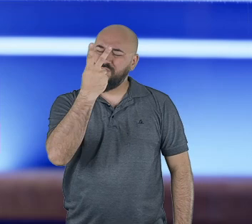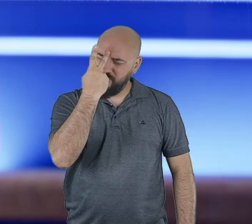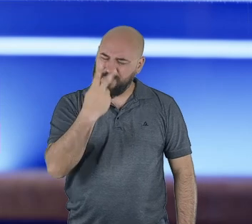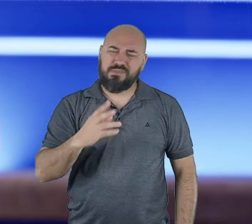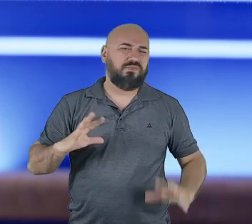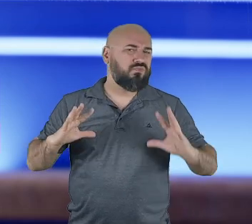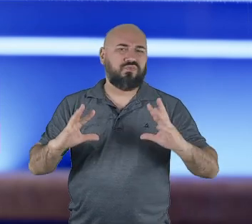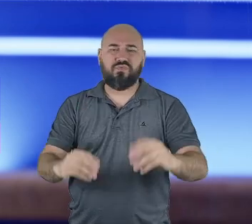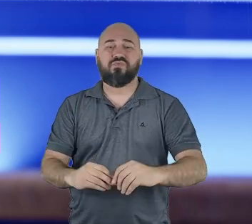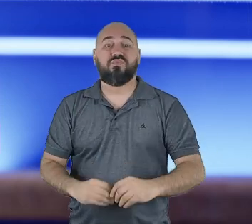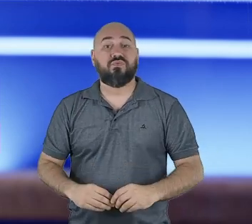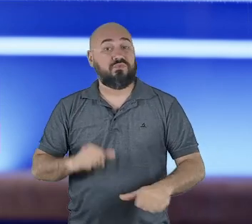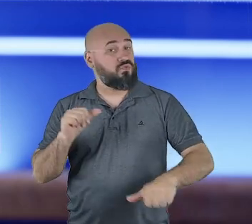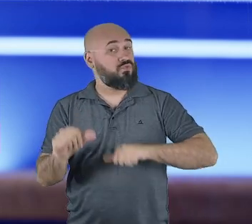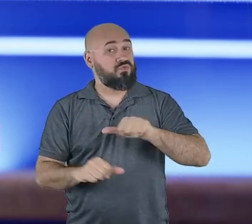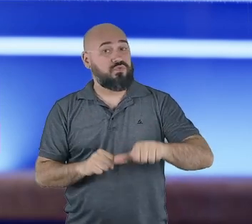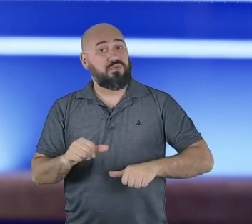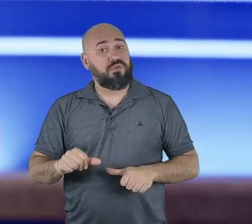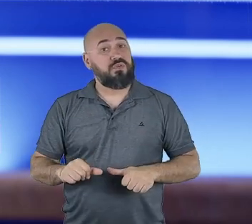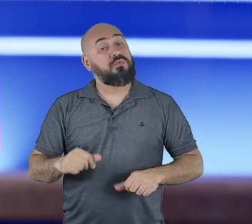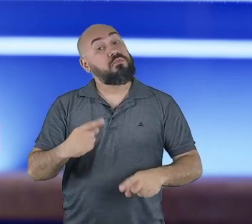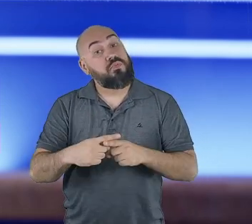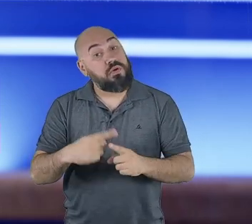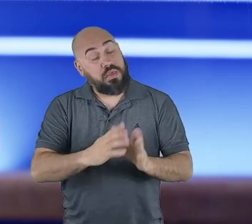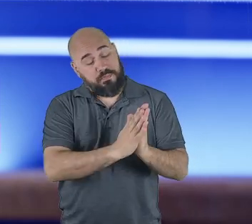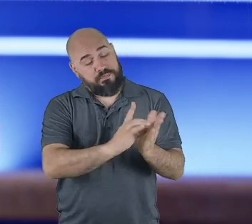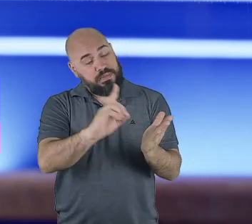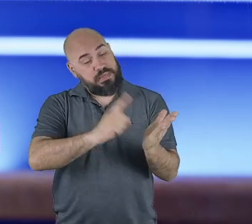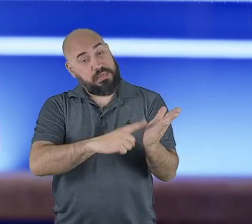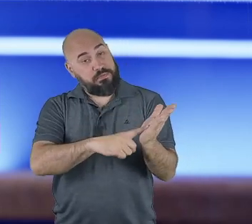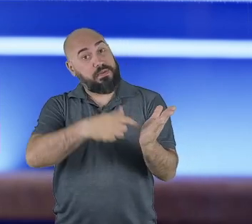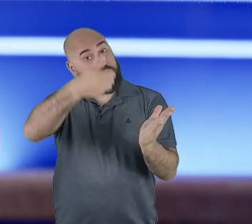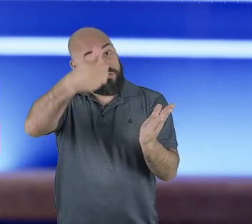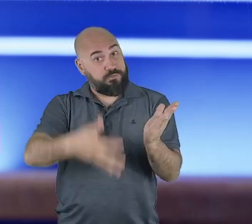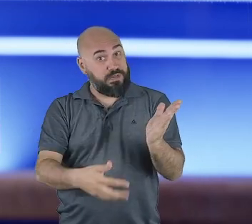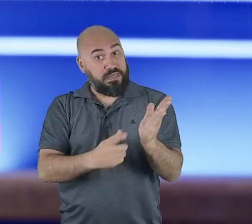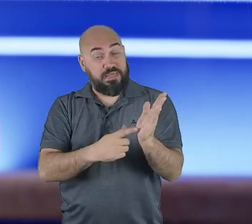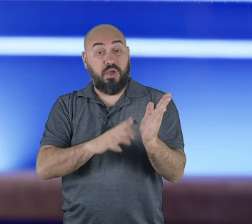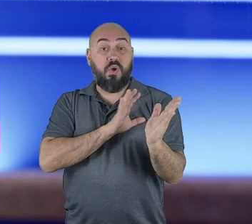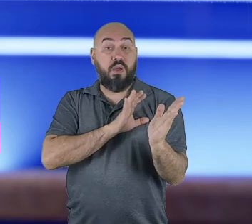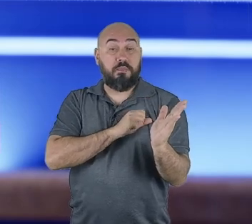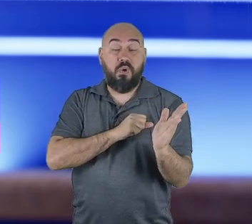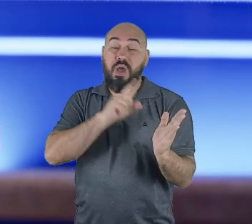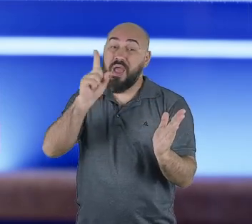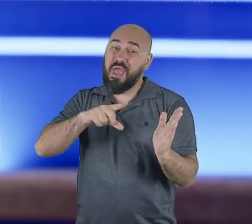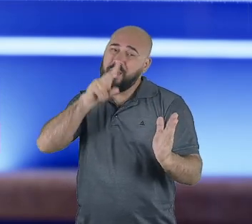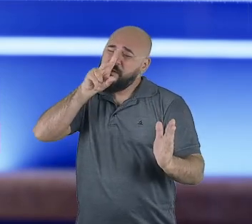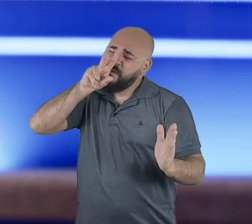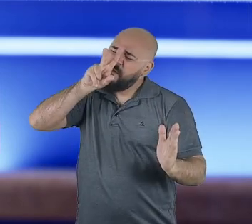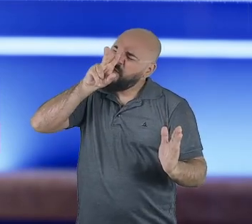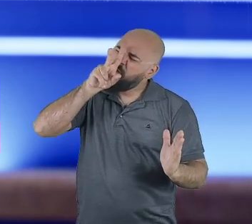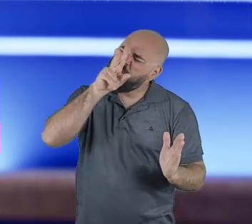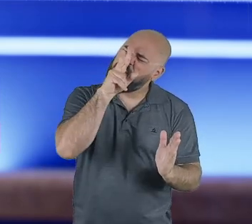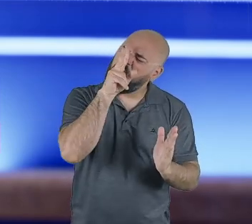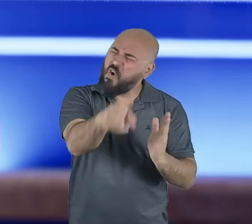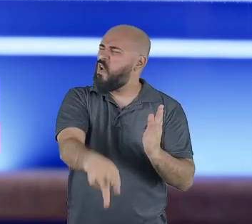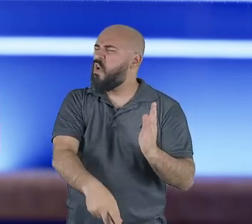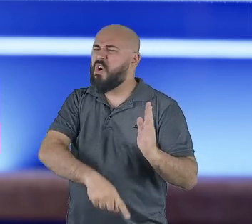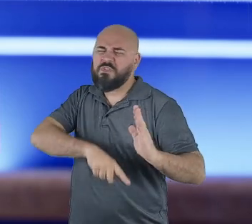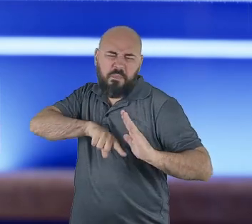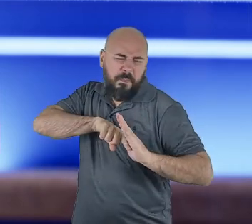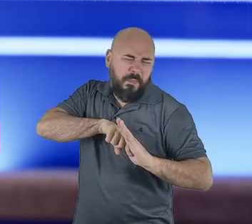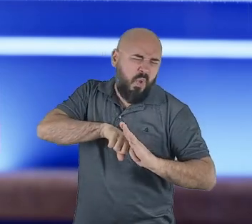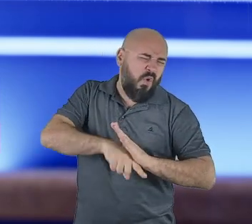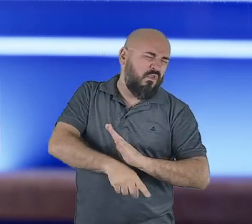Porque na palavra de Deus está nos assegurado que o amor de Deus é tão profundo